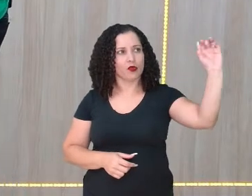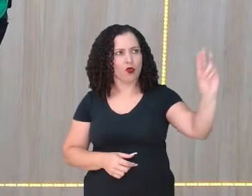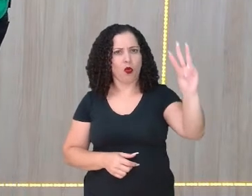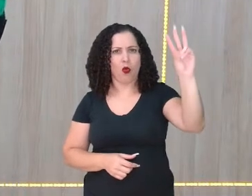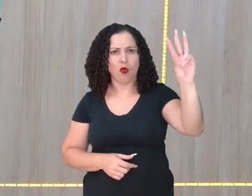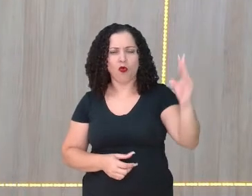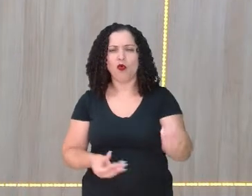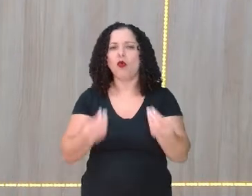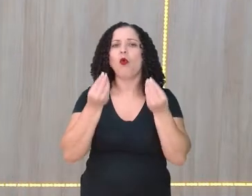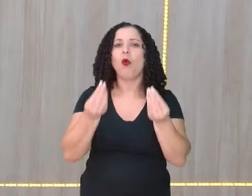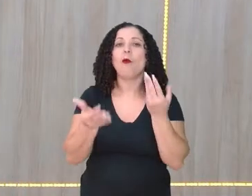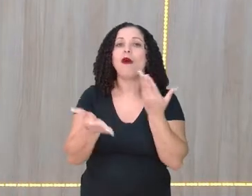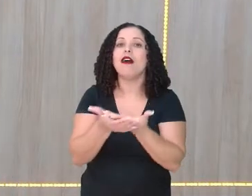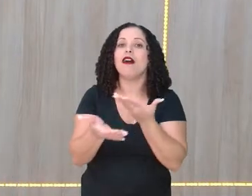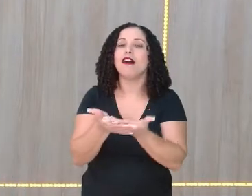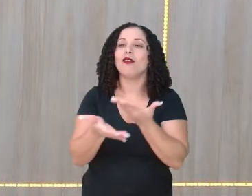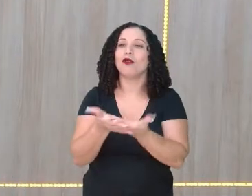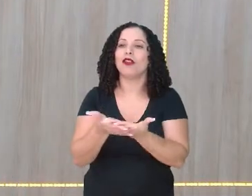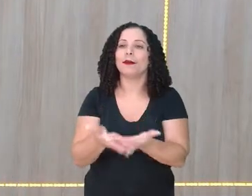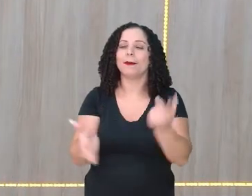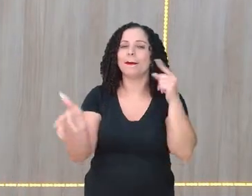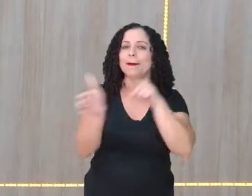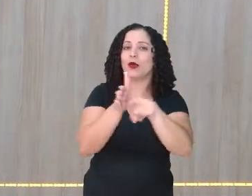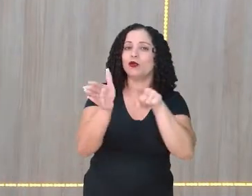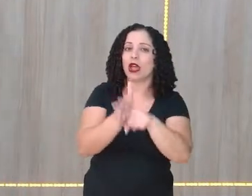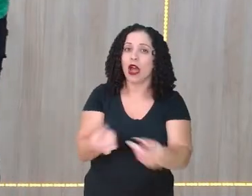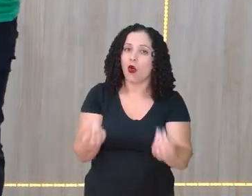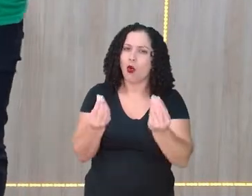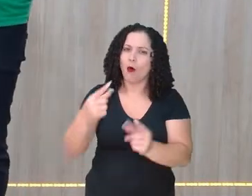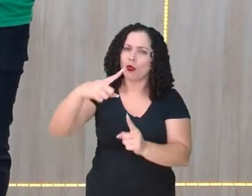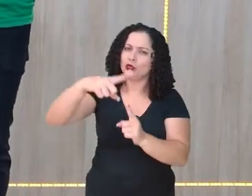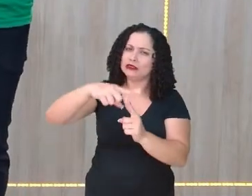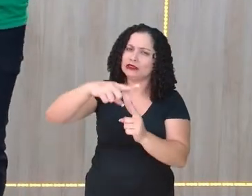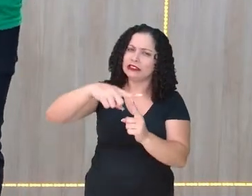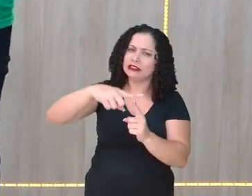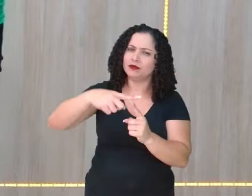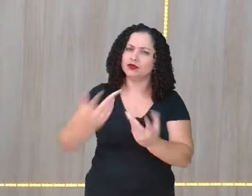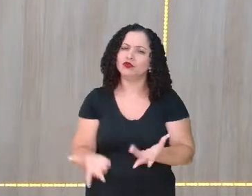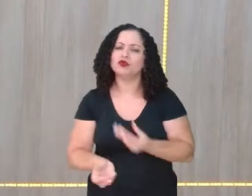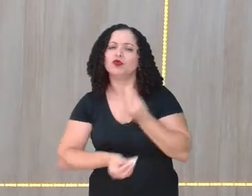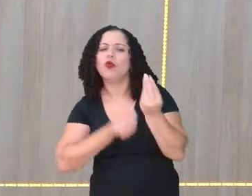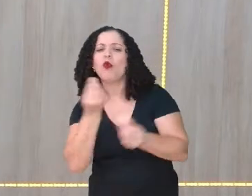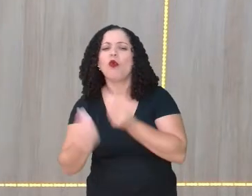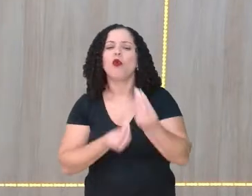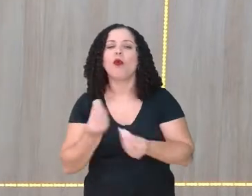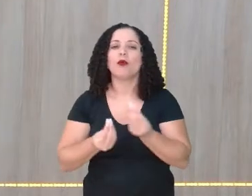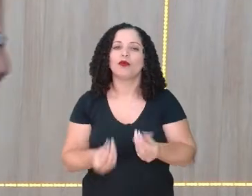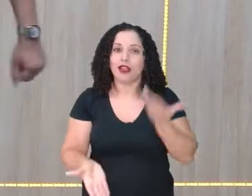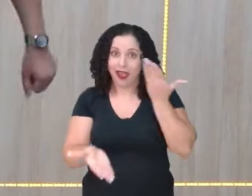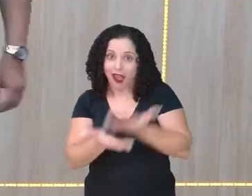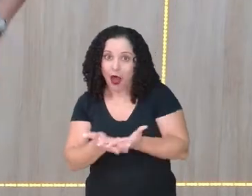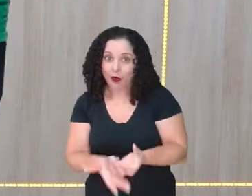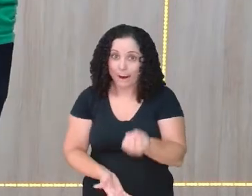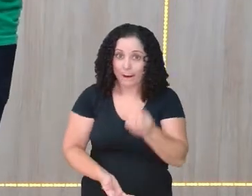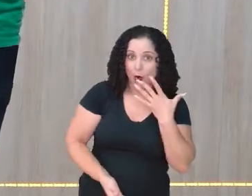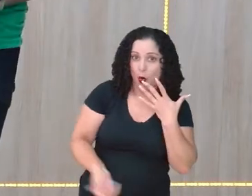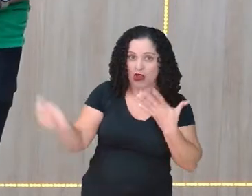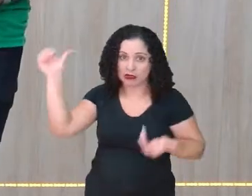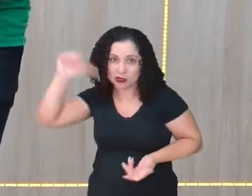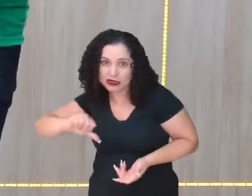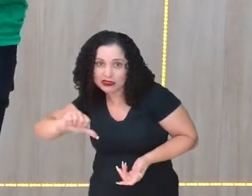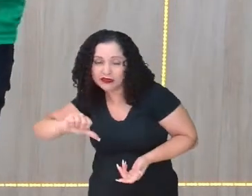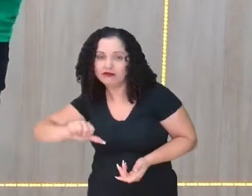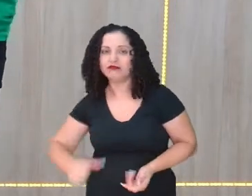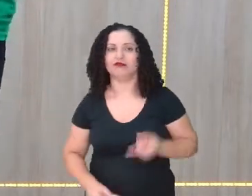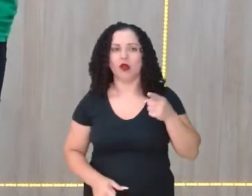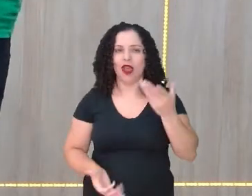aula? Então está perguntando o modo, está perguntando a condição. E aí, how was your class? Sua aula foi boa ou foi ruim? Tu gostou da aula que